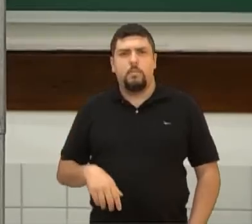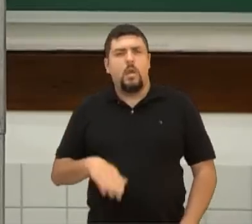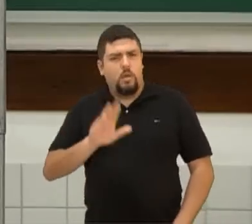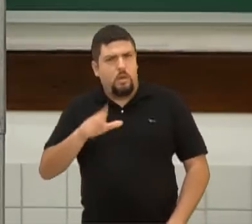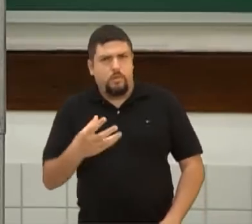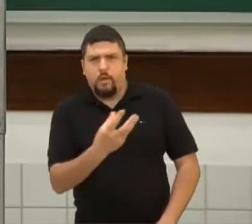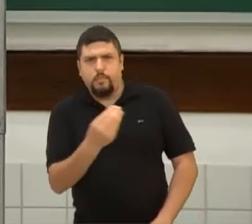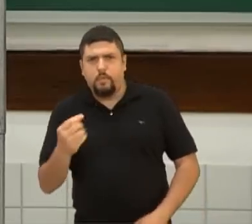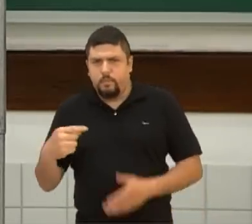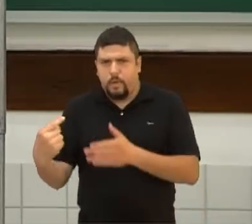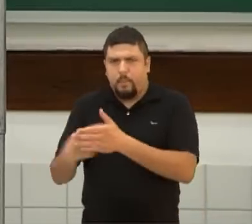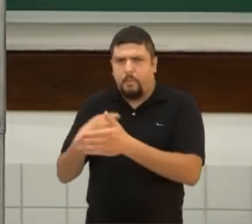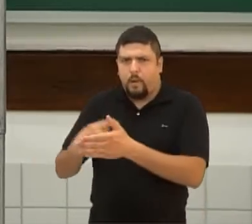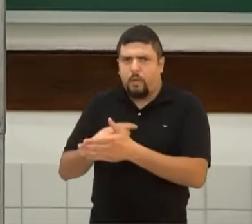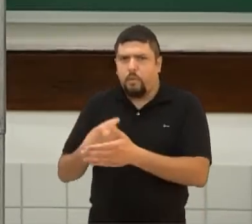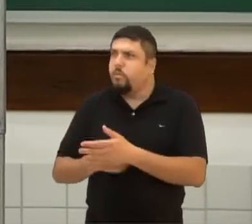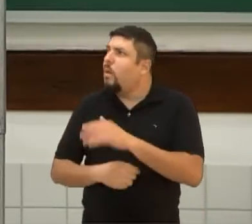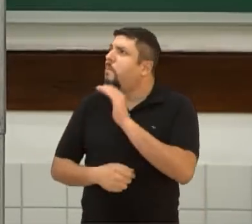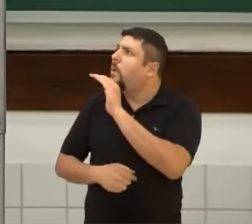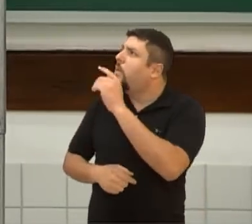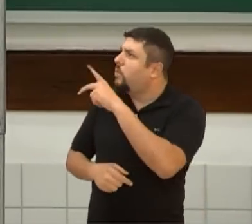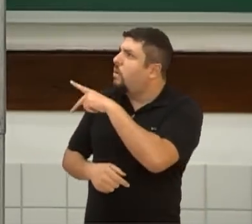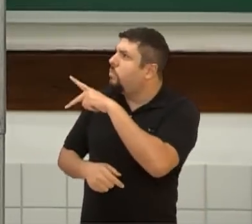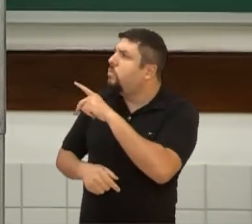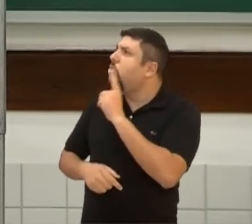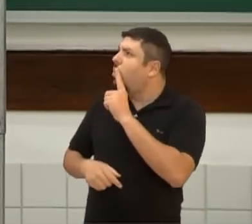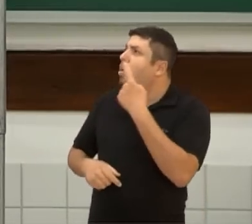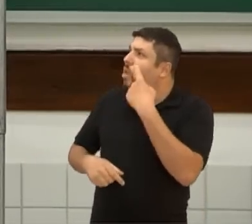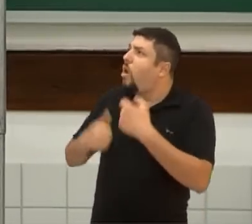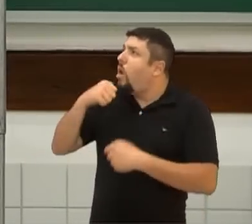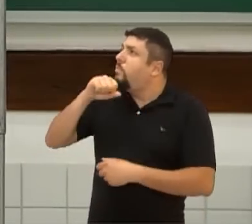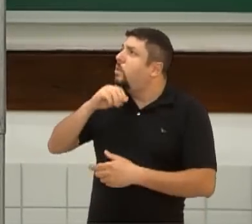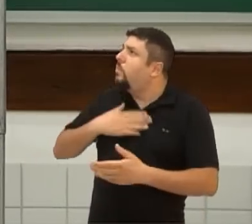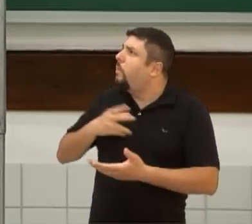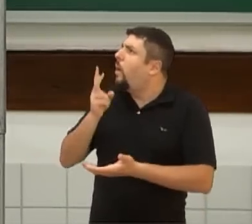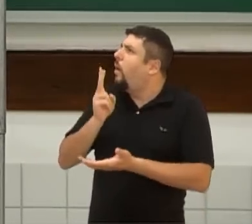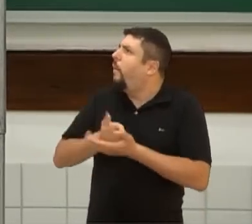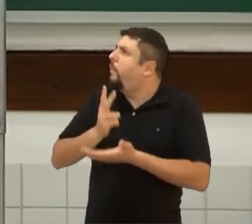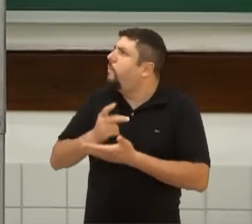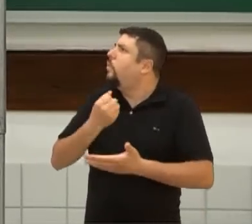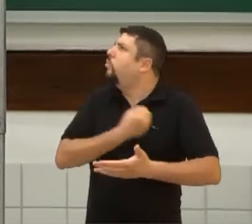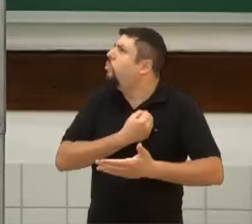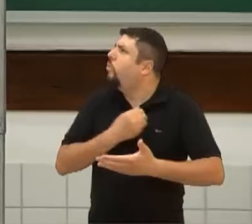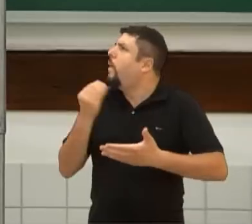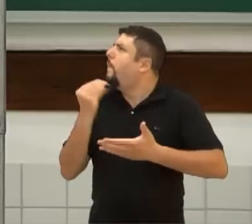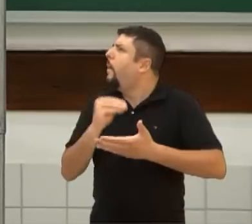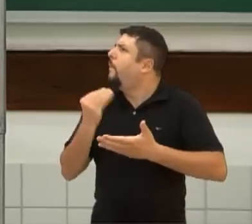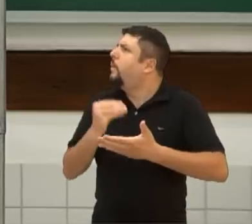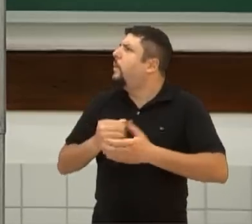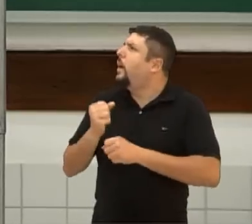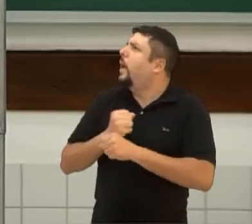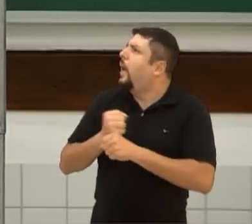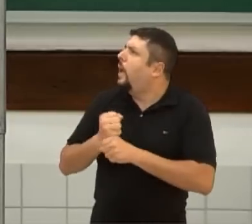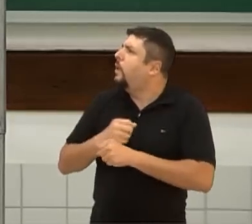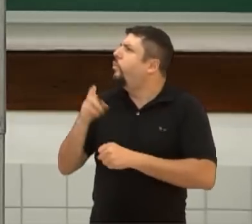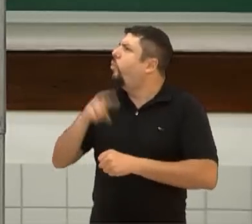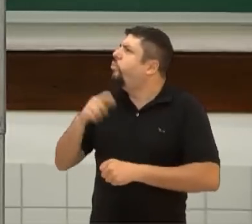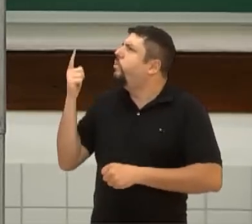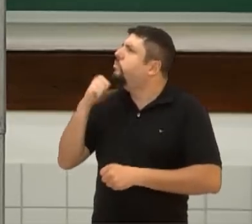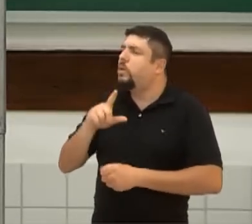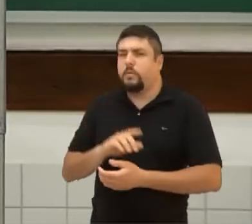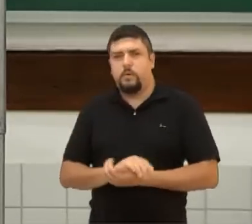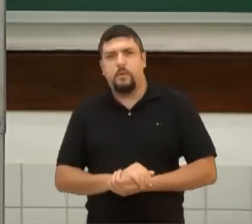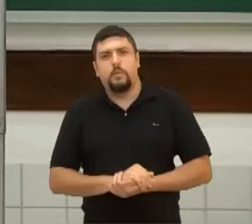joga sempre a mesma sequência de números ali, os mesmos números há anos, mas nunca ganhou na